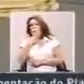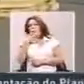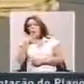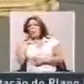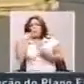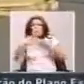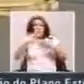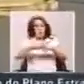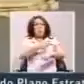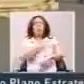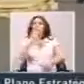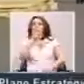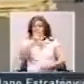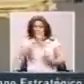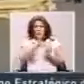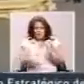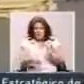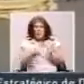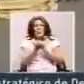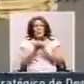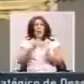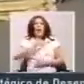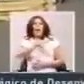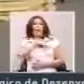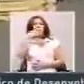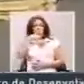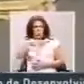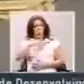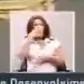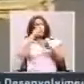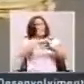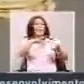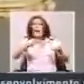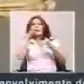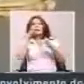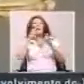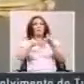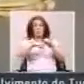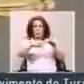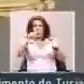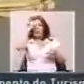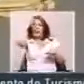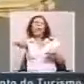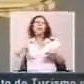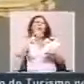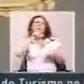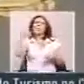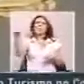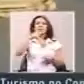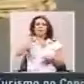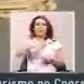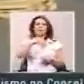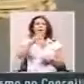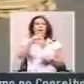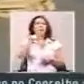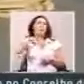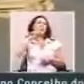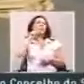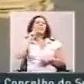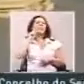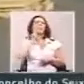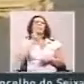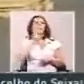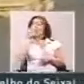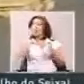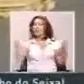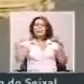praxe académica, por exemplo, na Academia do Porto, com milhares de pessoas, ou às vezes dezenas de milhares de pessoas, que conseguem trazer, por exemplo, à Baixa do Porto, no dia do cortejo,